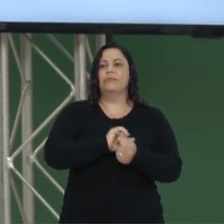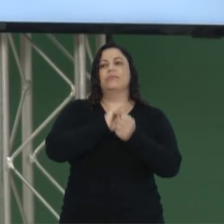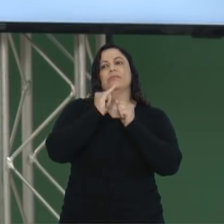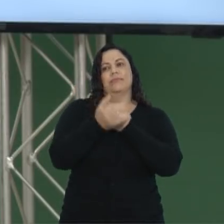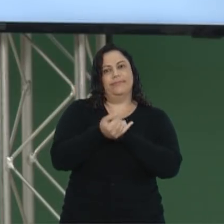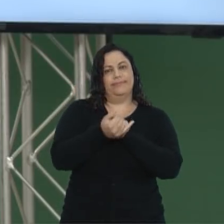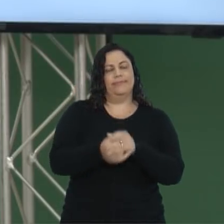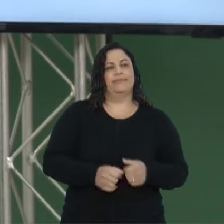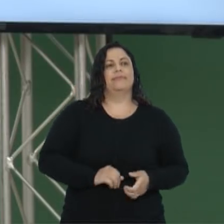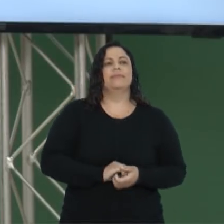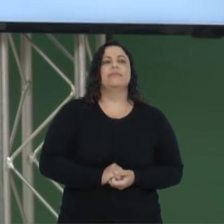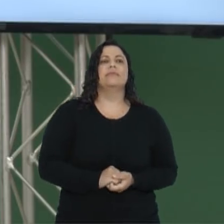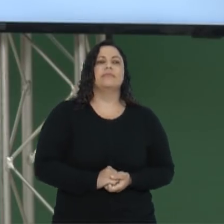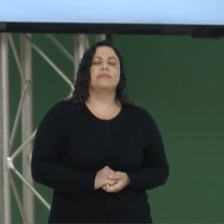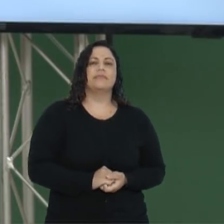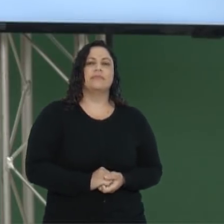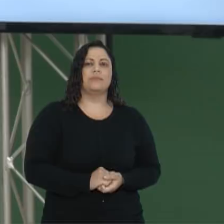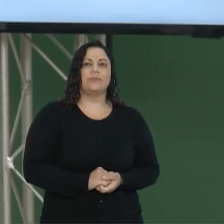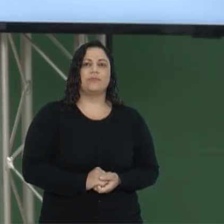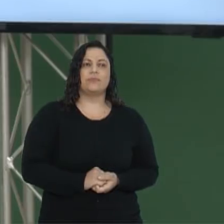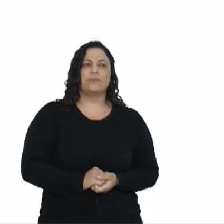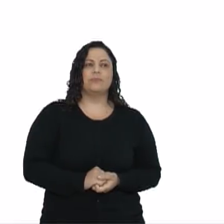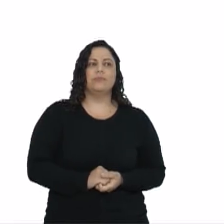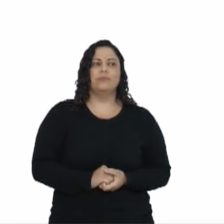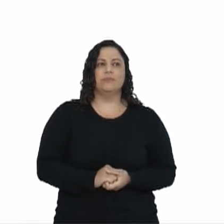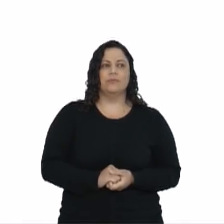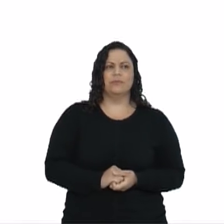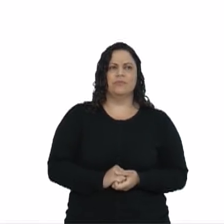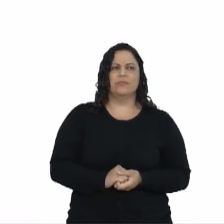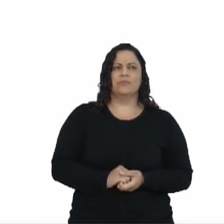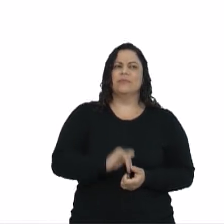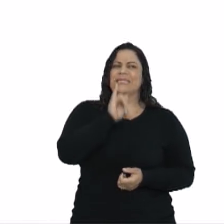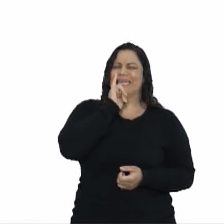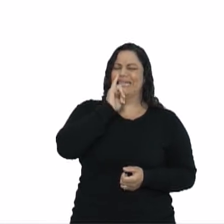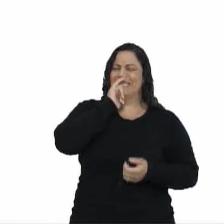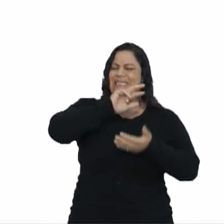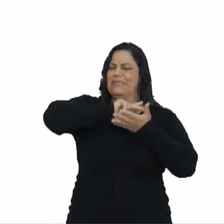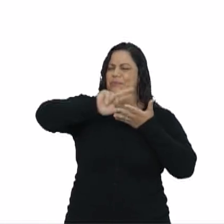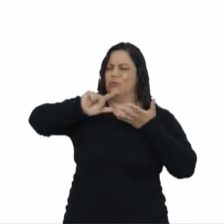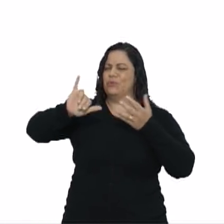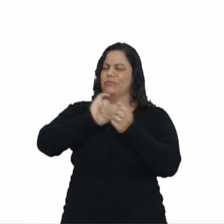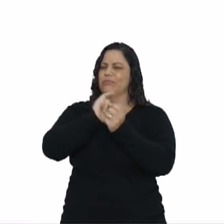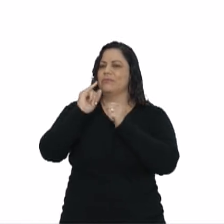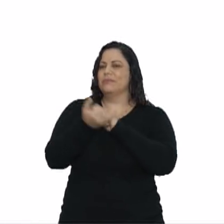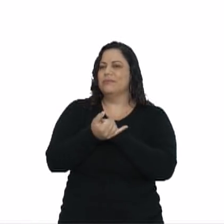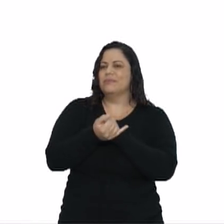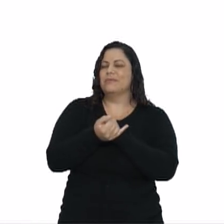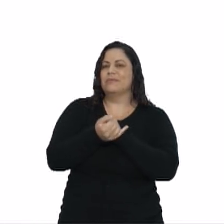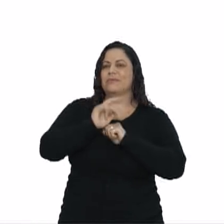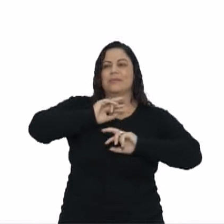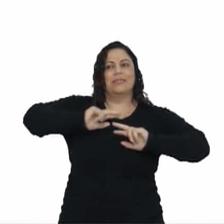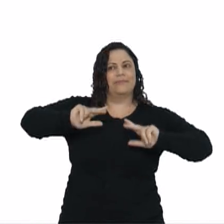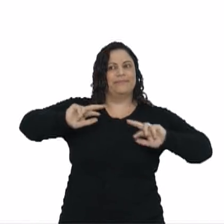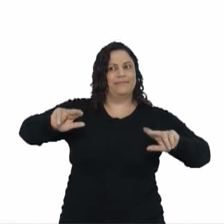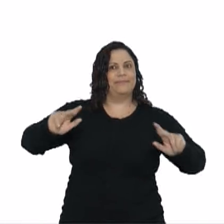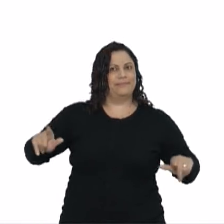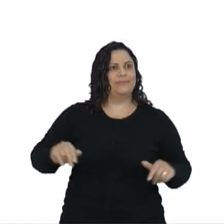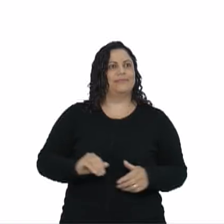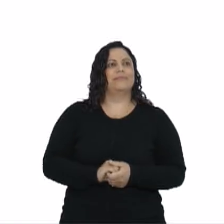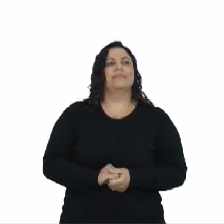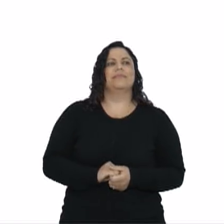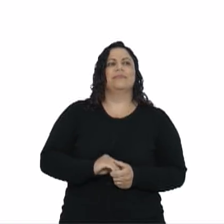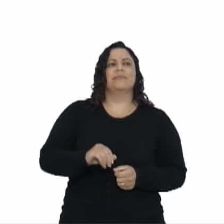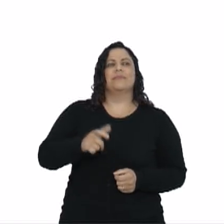beleza? Exemplos de regência de outros adjetivos, vamos guardar, vamos lembrar. Quem está atento